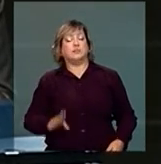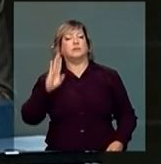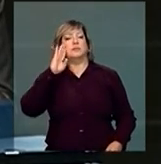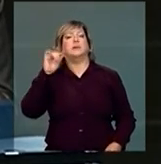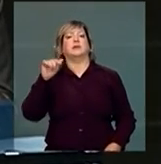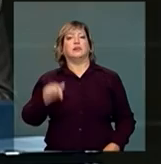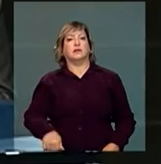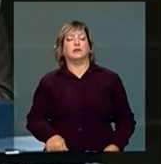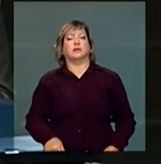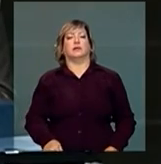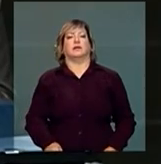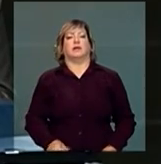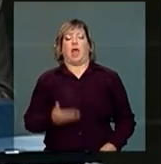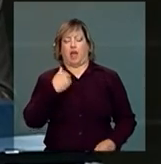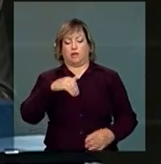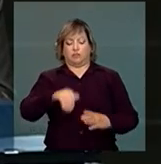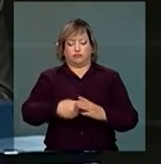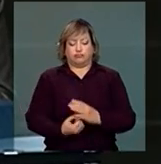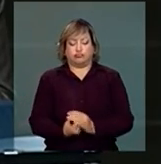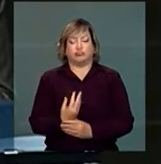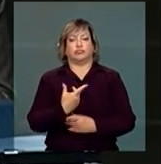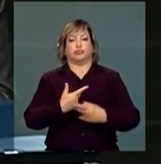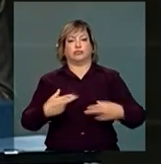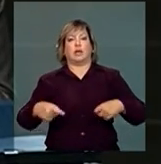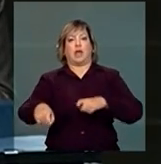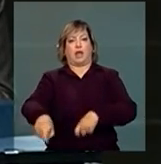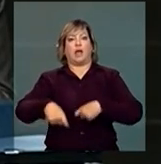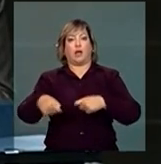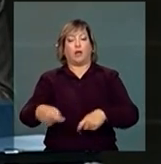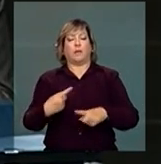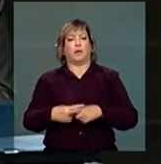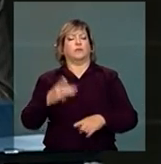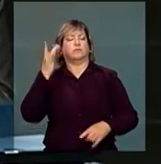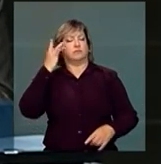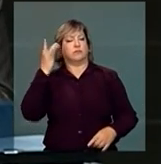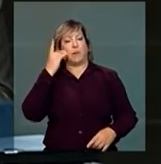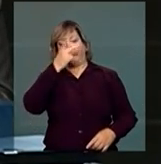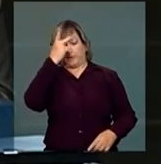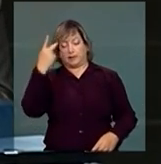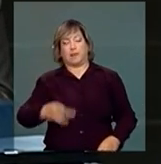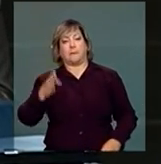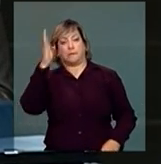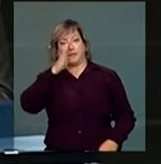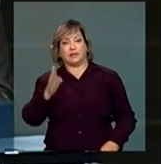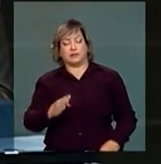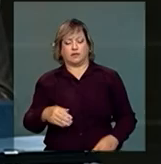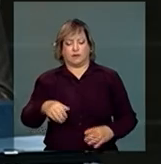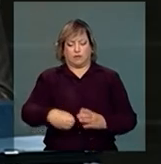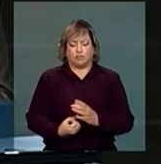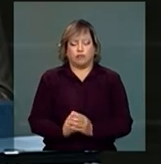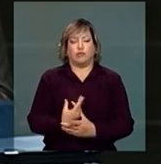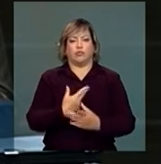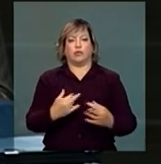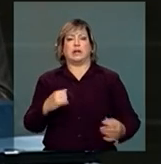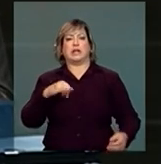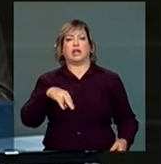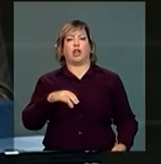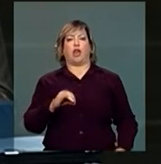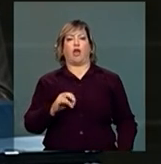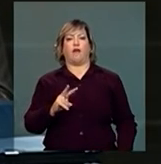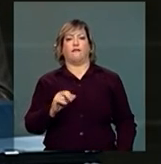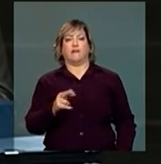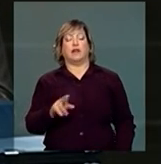agrícola pela competência dos produtores que nós temos, pela ousadia de inovar cada vez mais, e aí